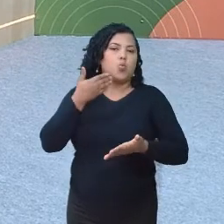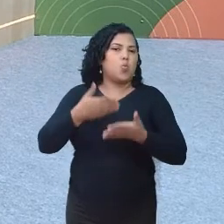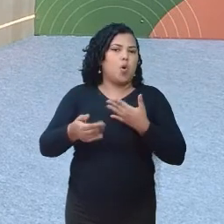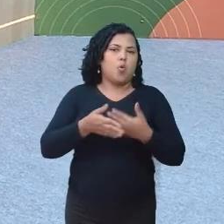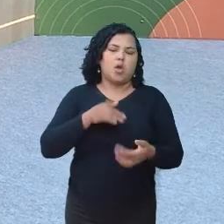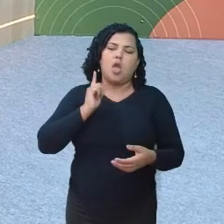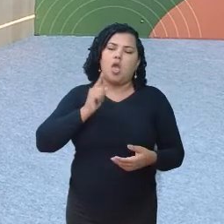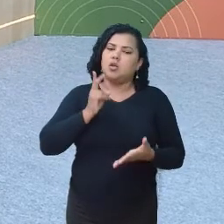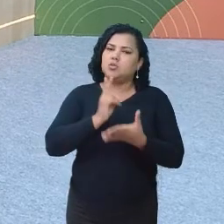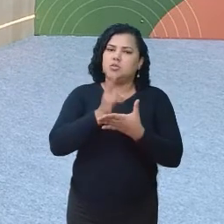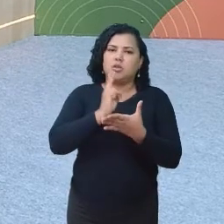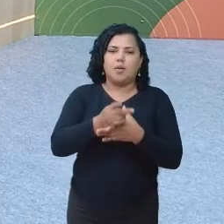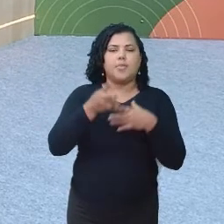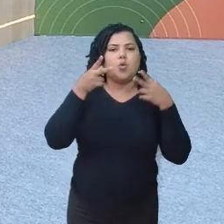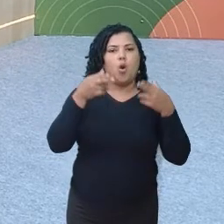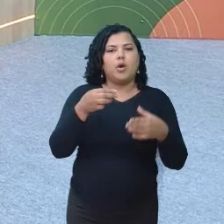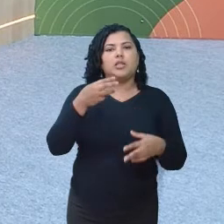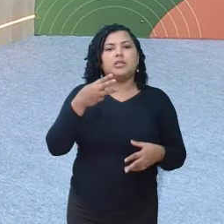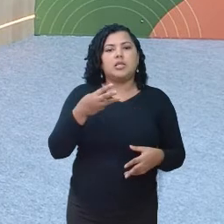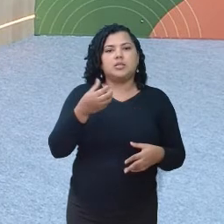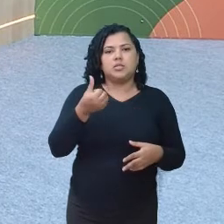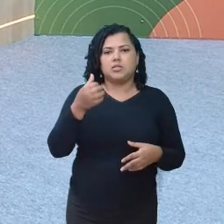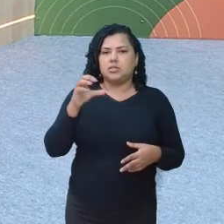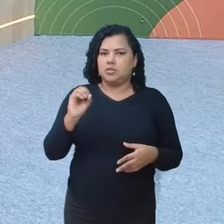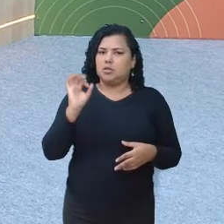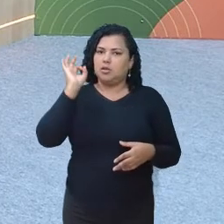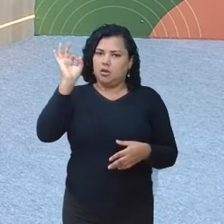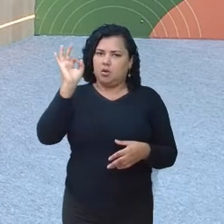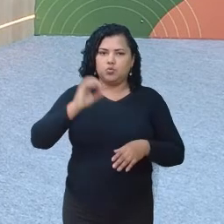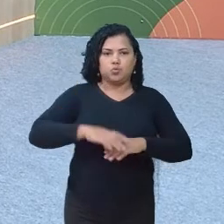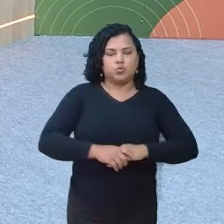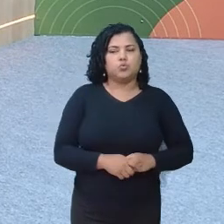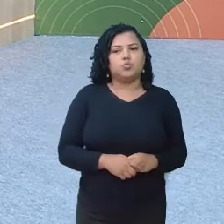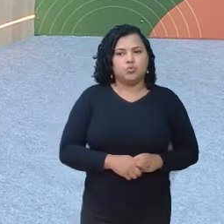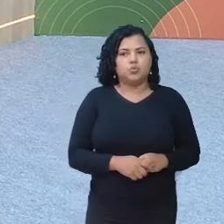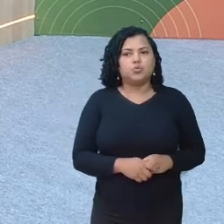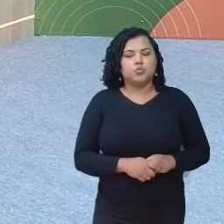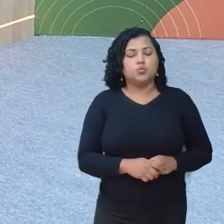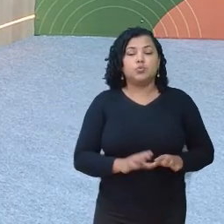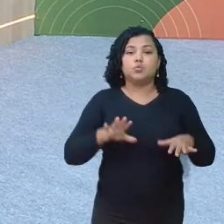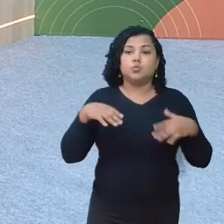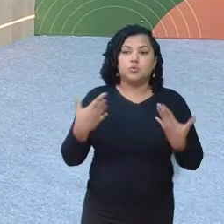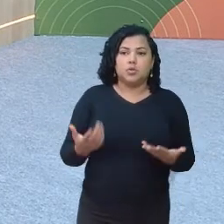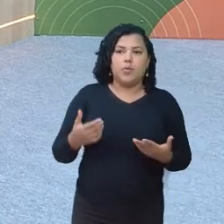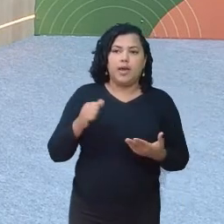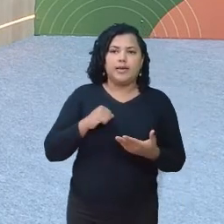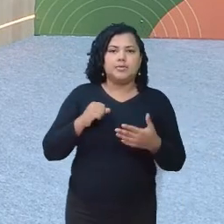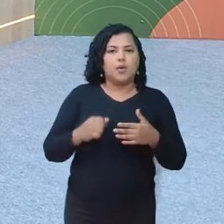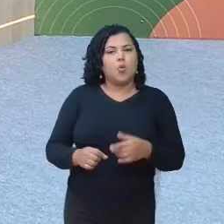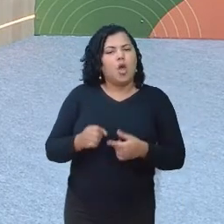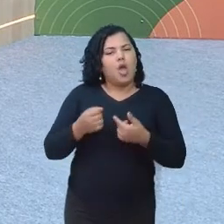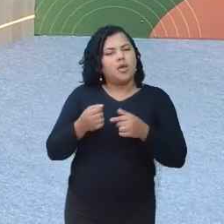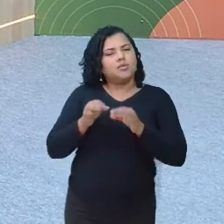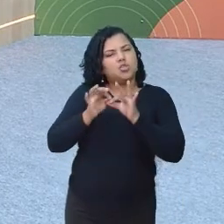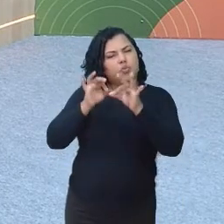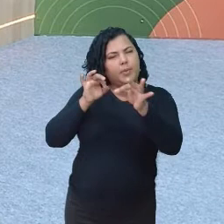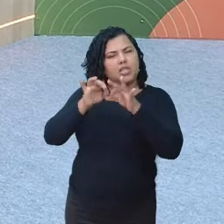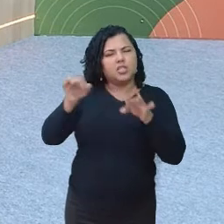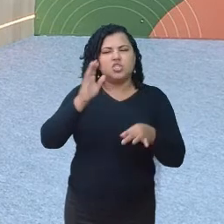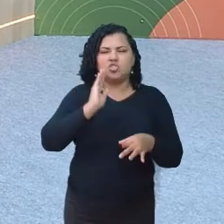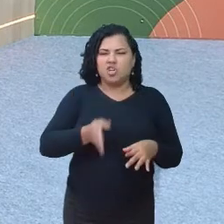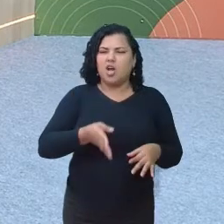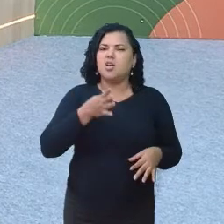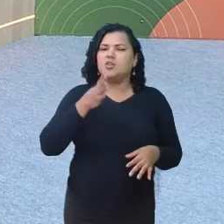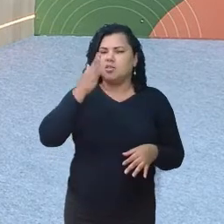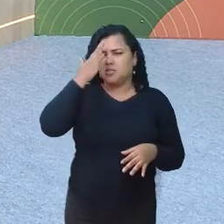é constante e sempre igual a 360 graus. Então, pegando essas medidas já conhecidas, que é